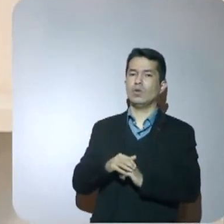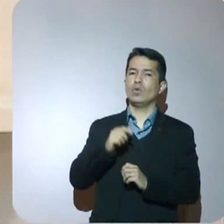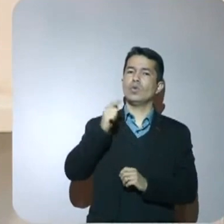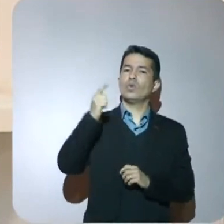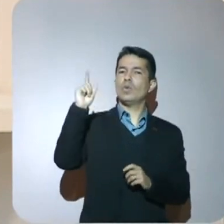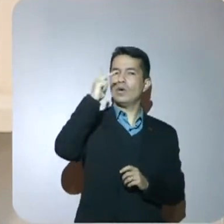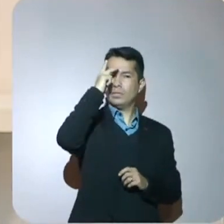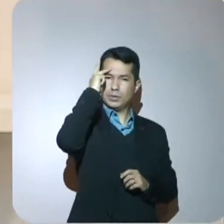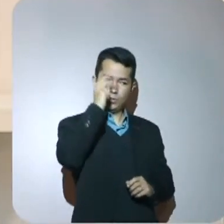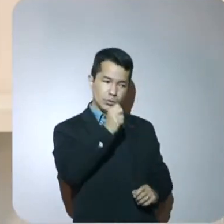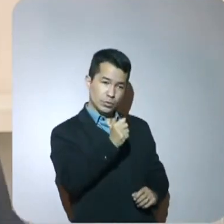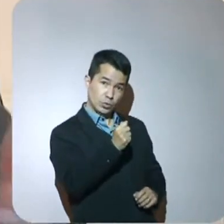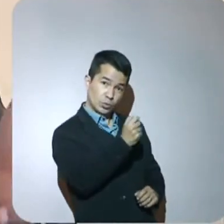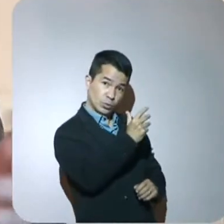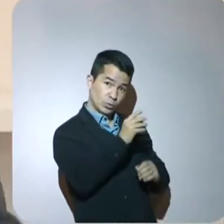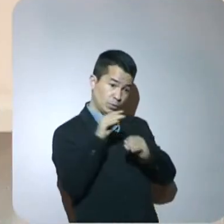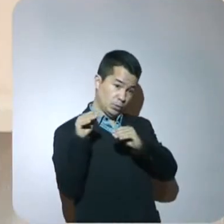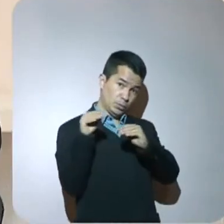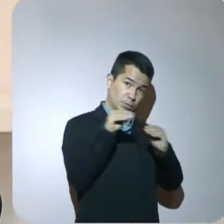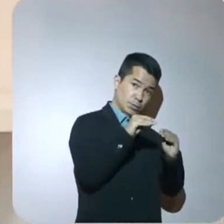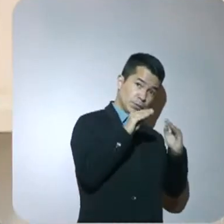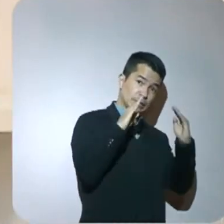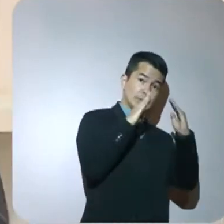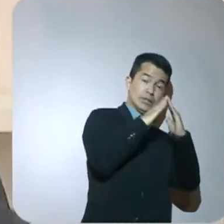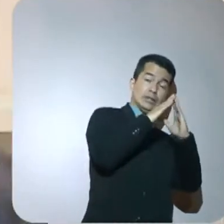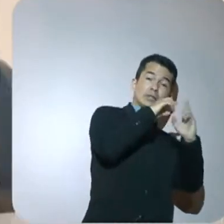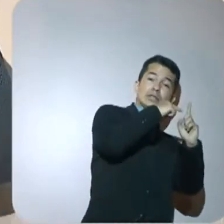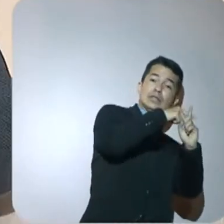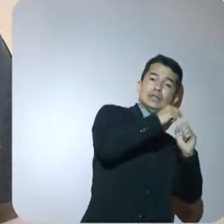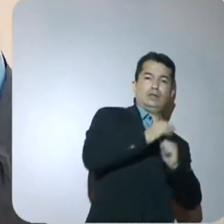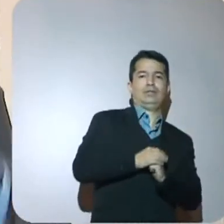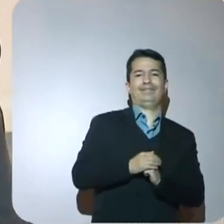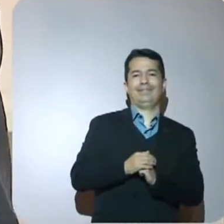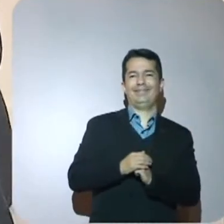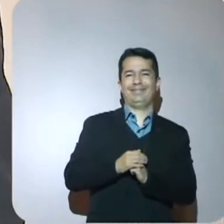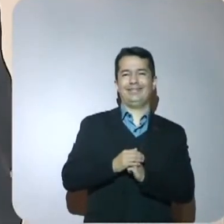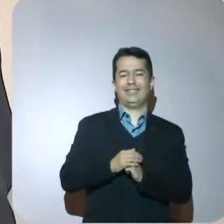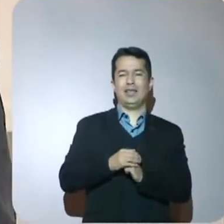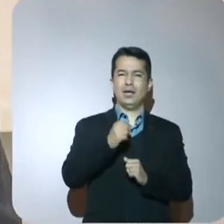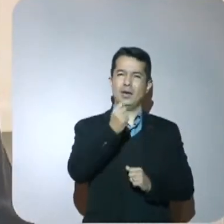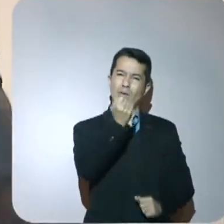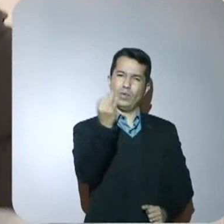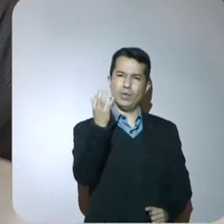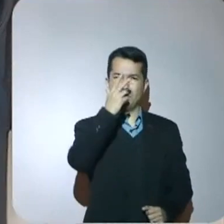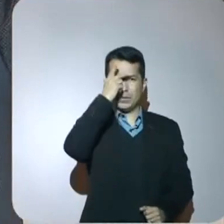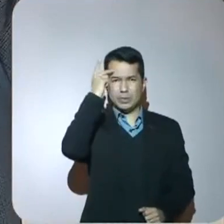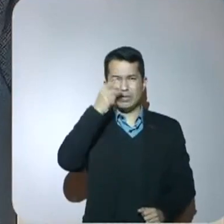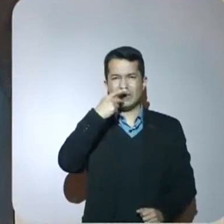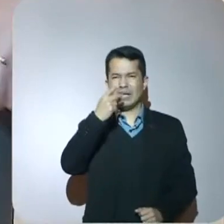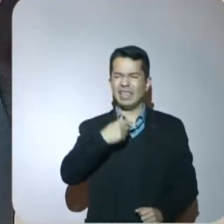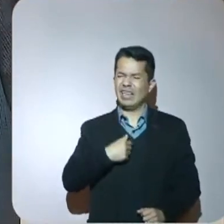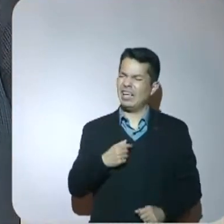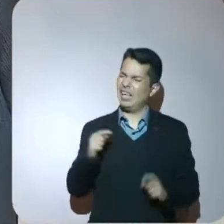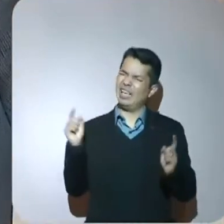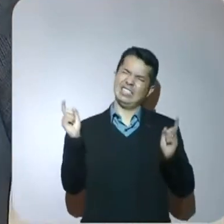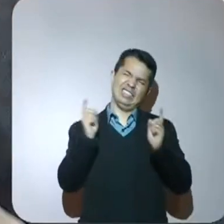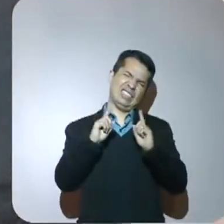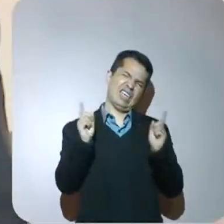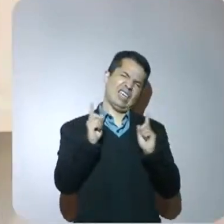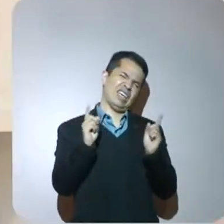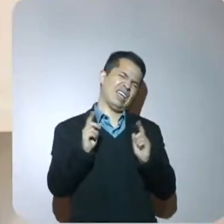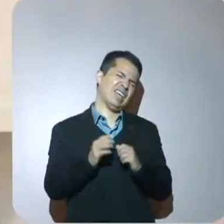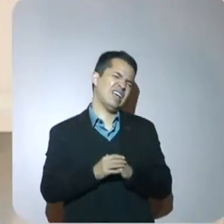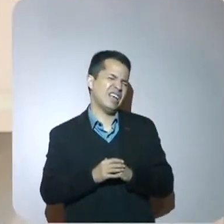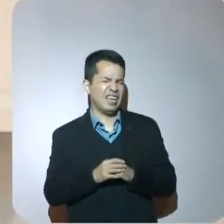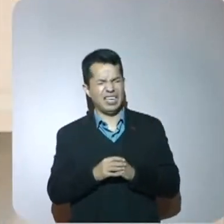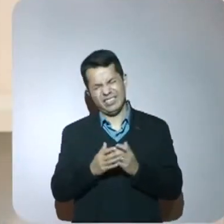nasci aqui, eu me casei aqui, eu fui batizado nesse batistério, então vocês vão para lá, nós abençoamos vocês,